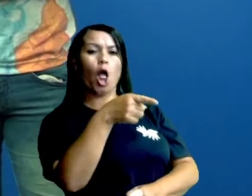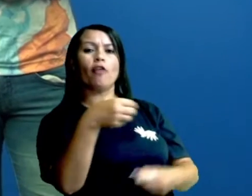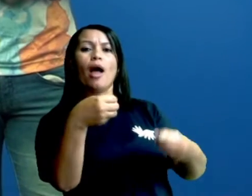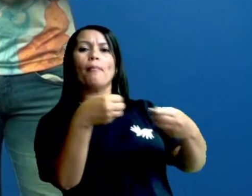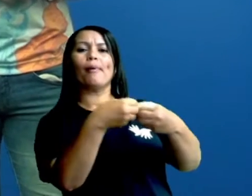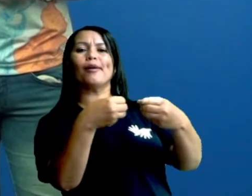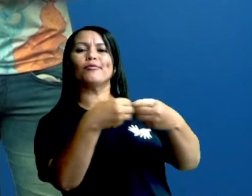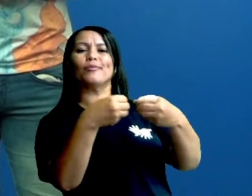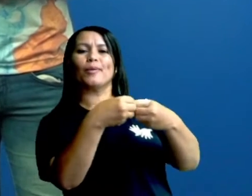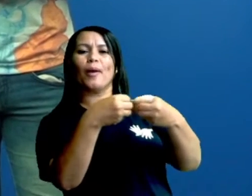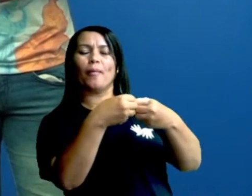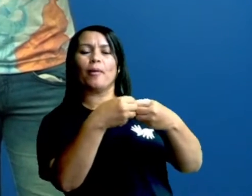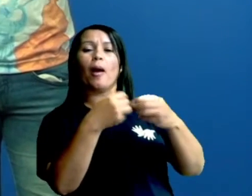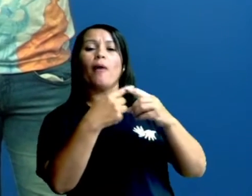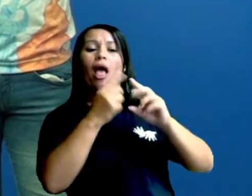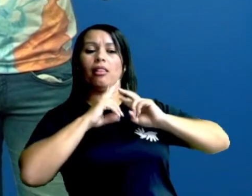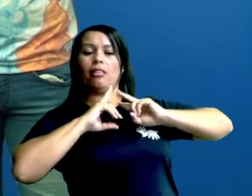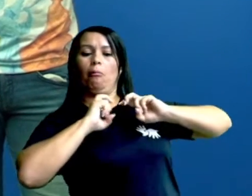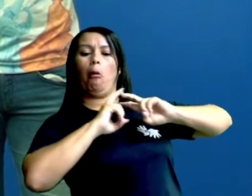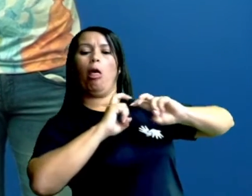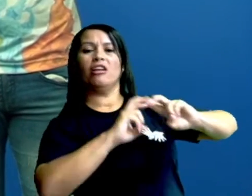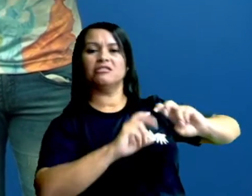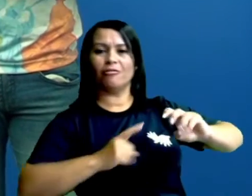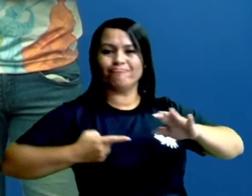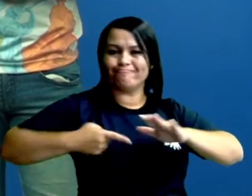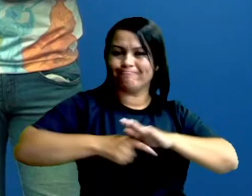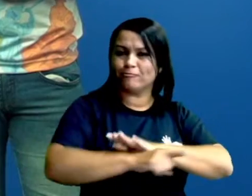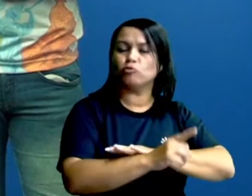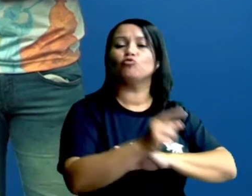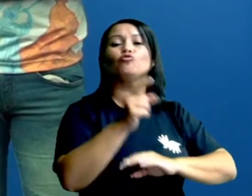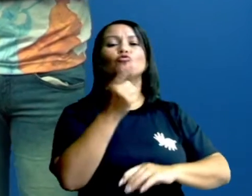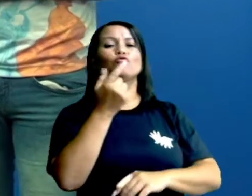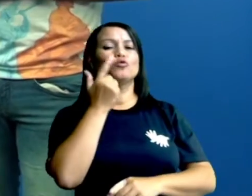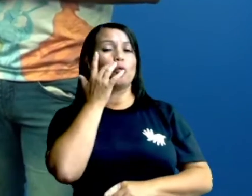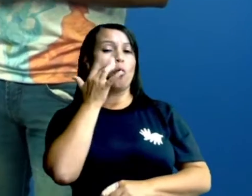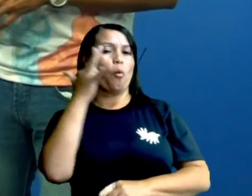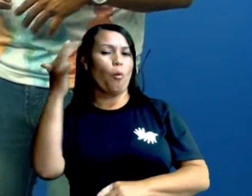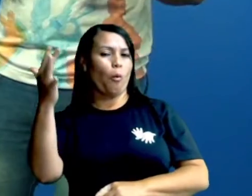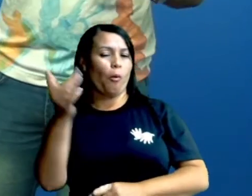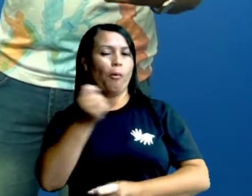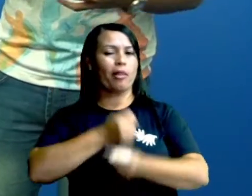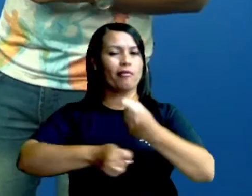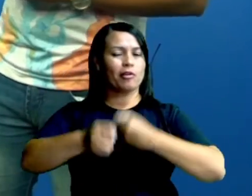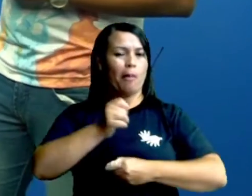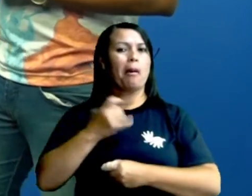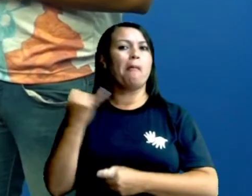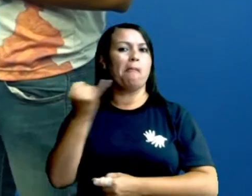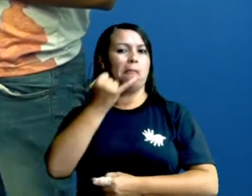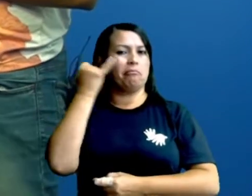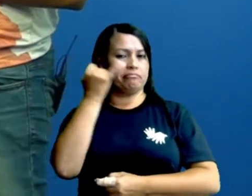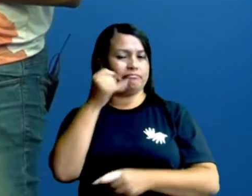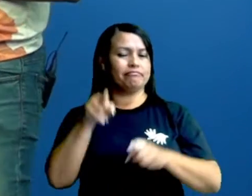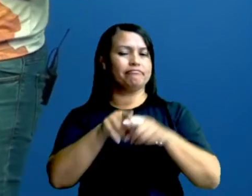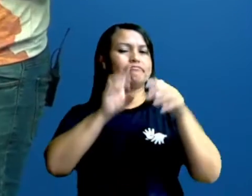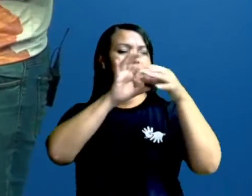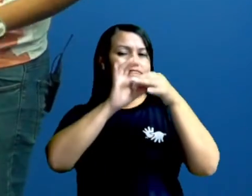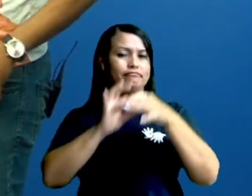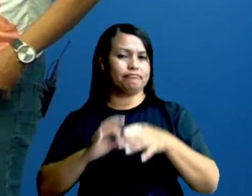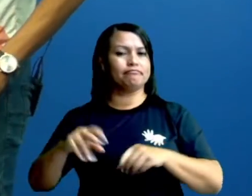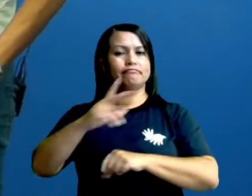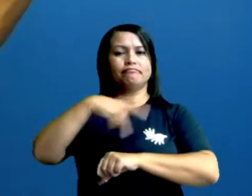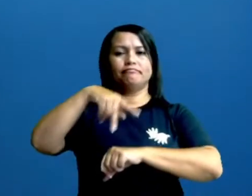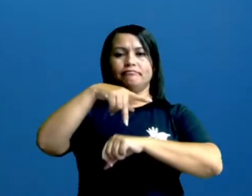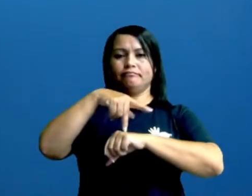próxima das áreas de exploração do ouro, até para administrar melhor essa atividade econômica que passou a ser muito importante no contexto do país,